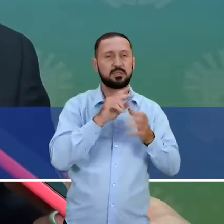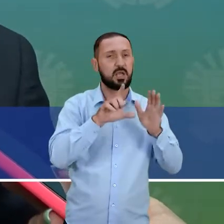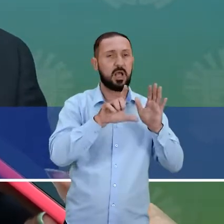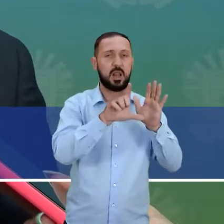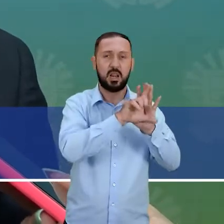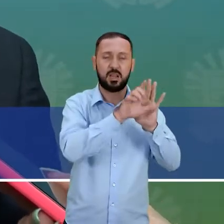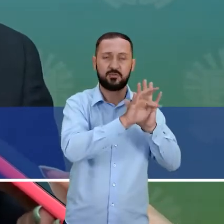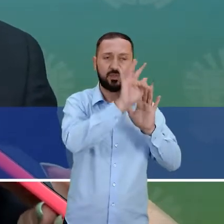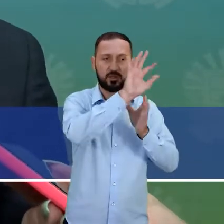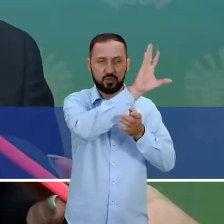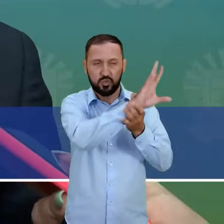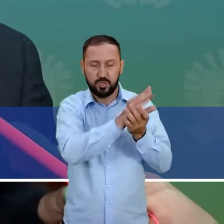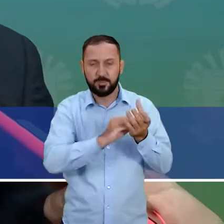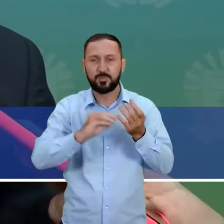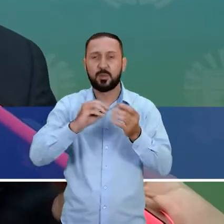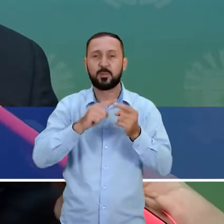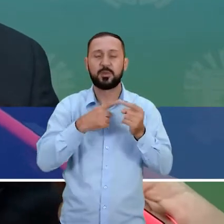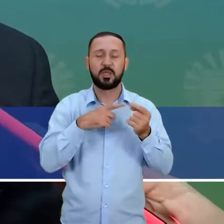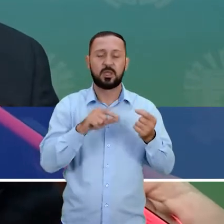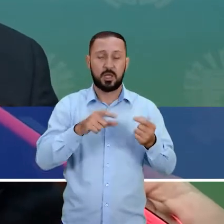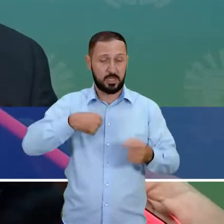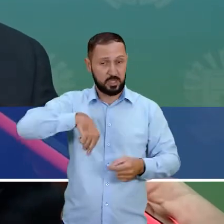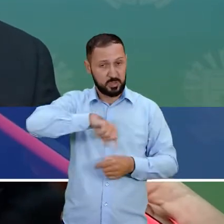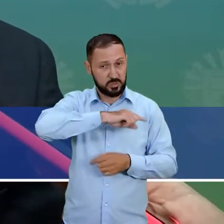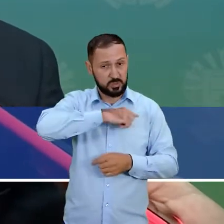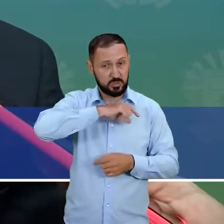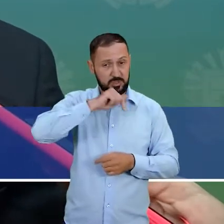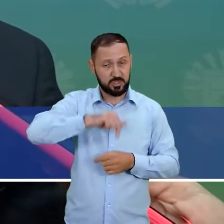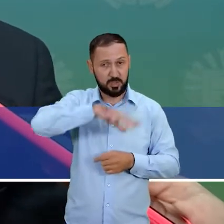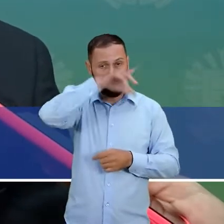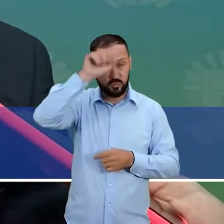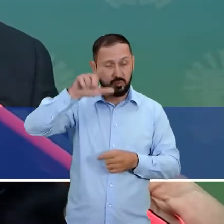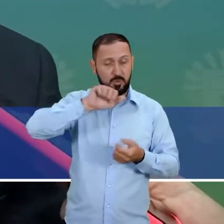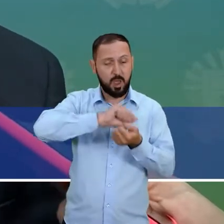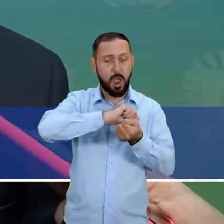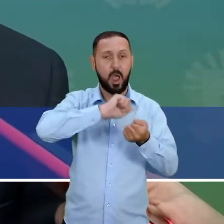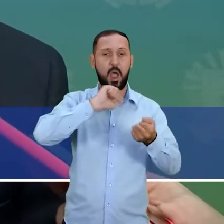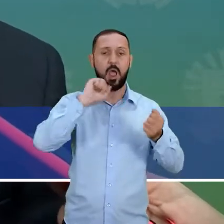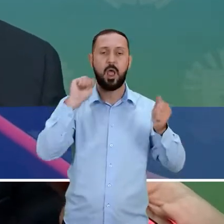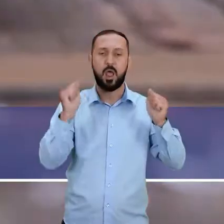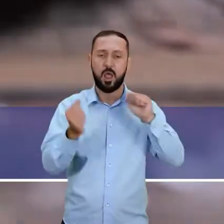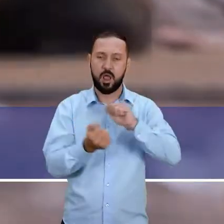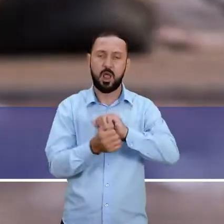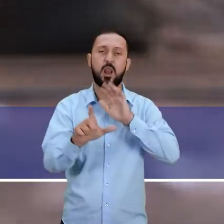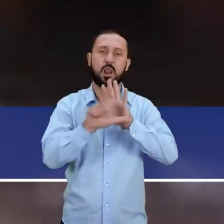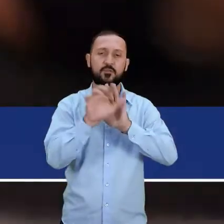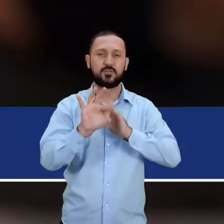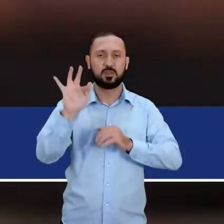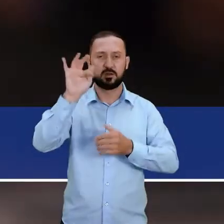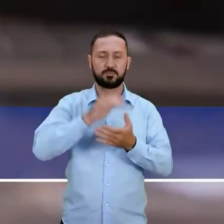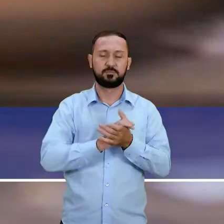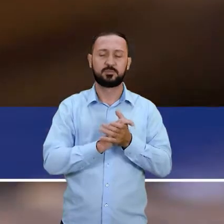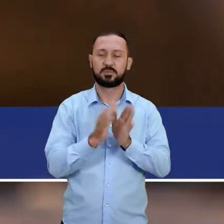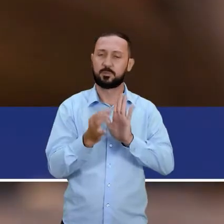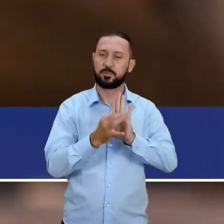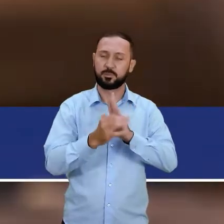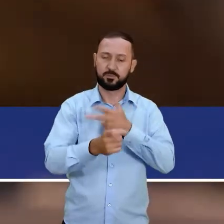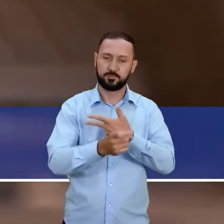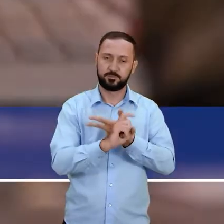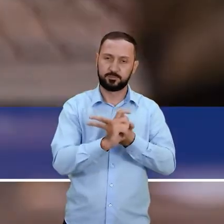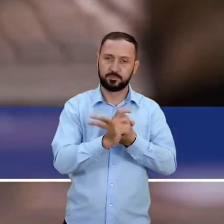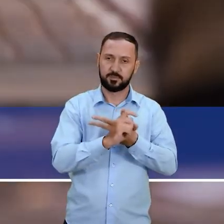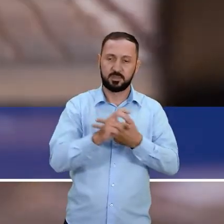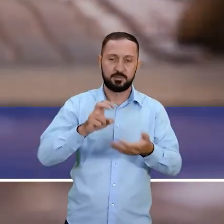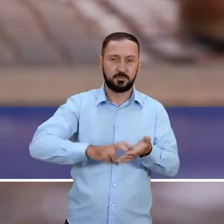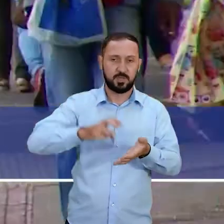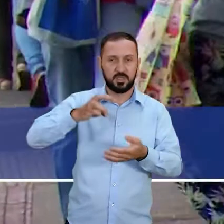da legislação federal. É simplesmente adequando ao Mato Grosso do Sul a legislação federal. A proposta, entregue pelo Poder Executivo na